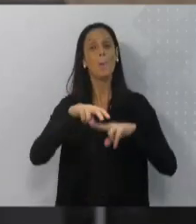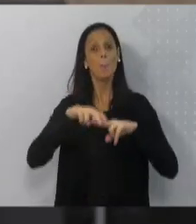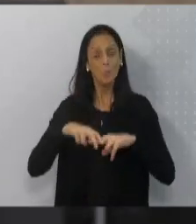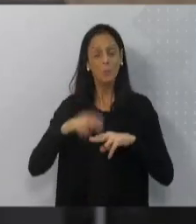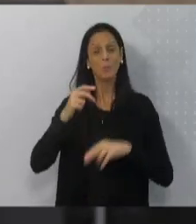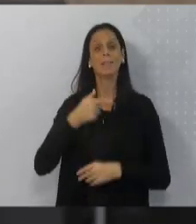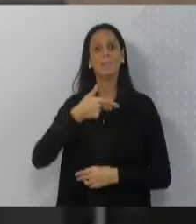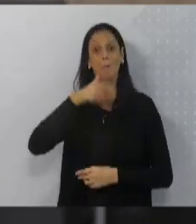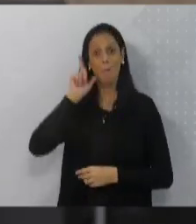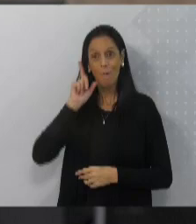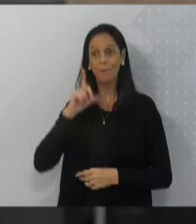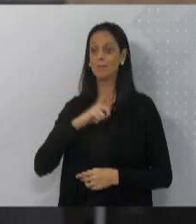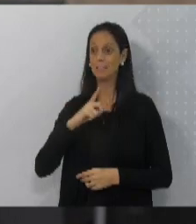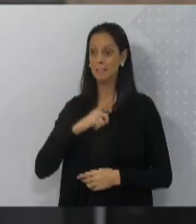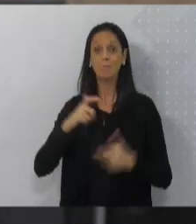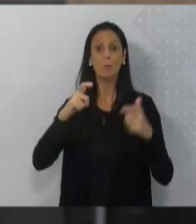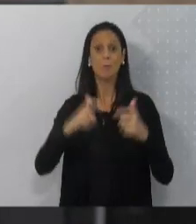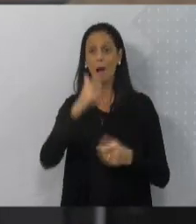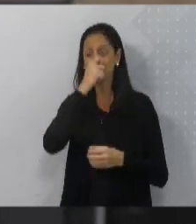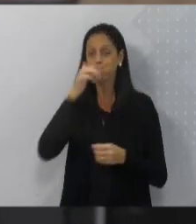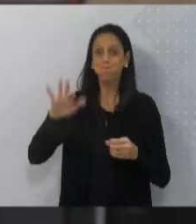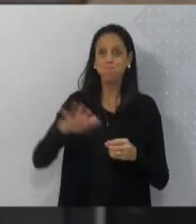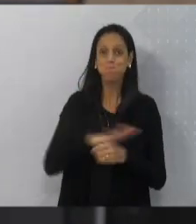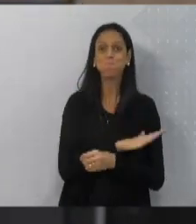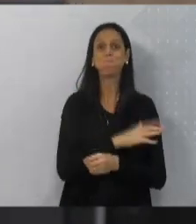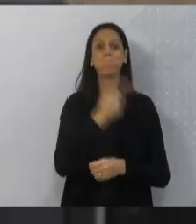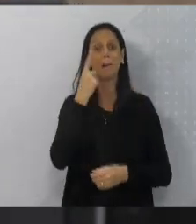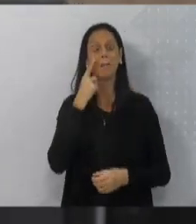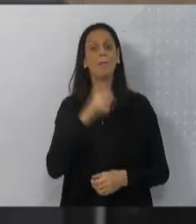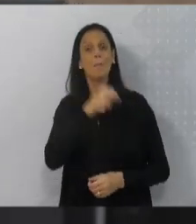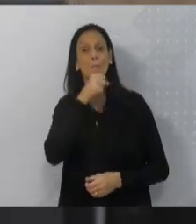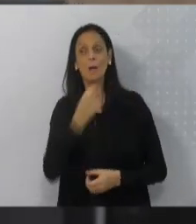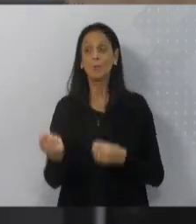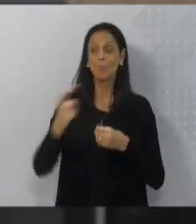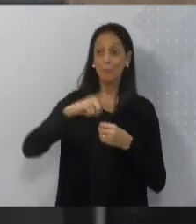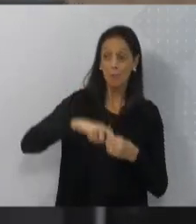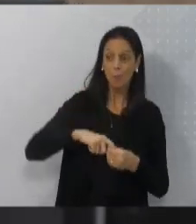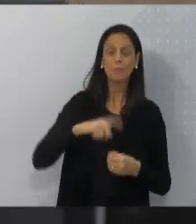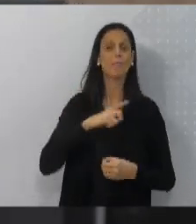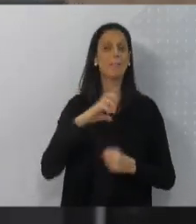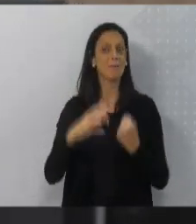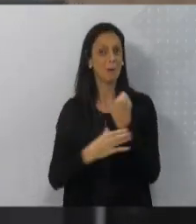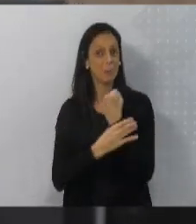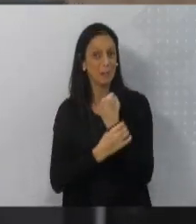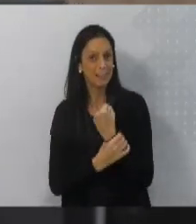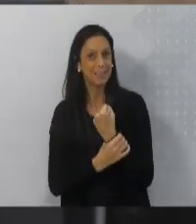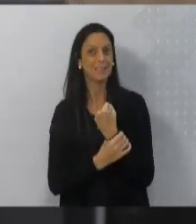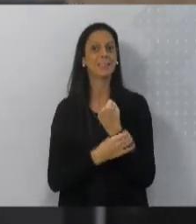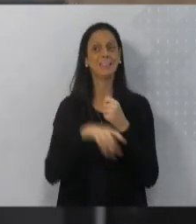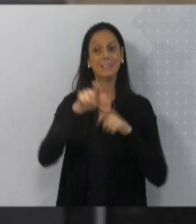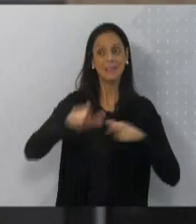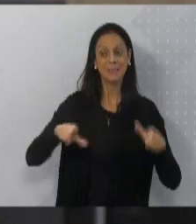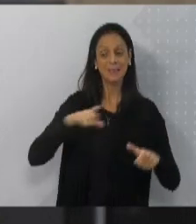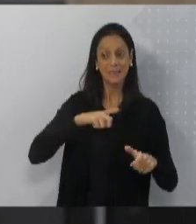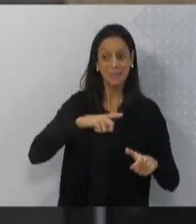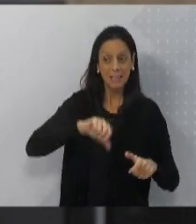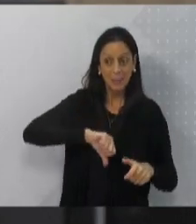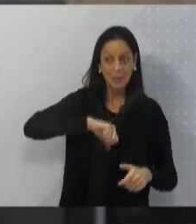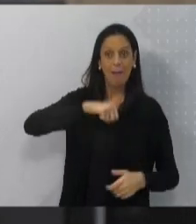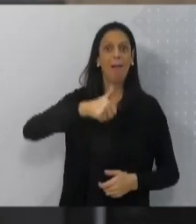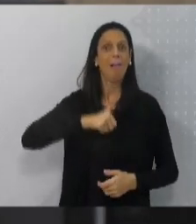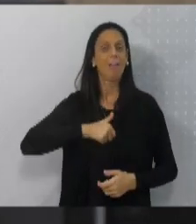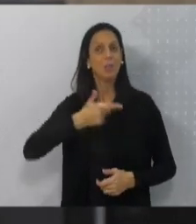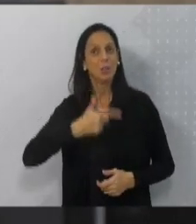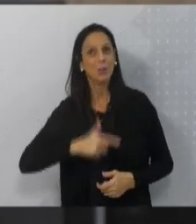de antigamente. Isso é muito bom, porque a gente vê eles retornando com segurança, né, mais felizes, autoconfiança, e